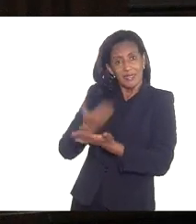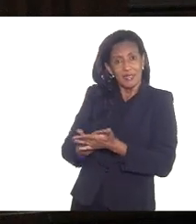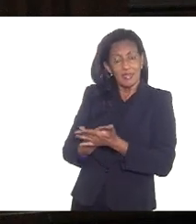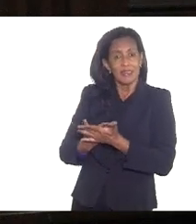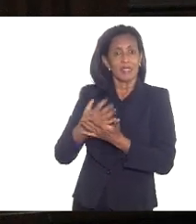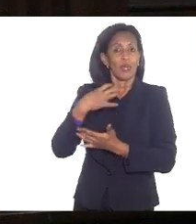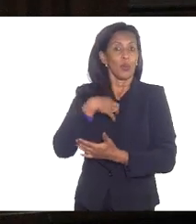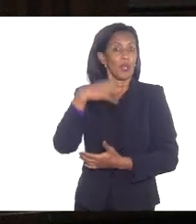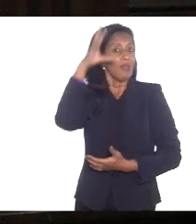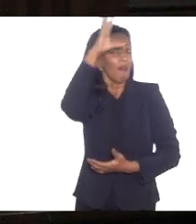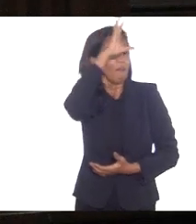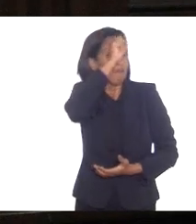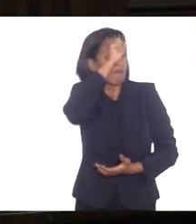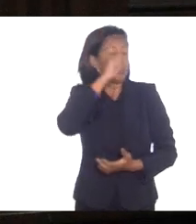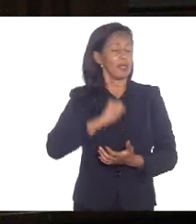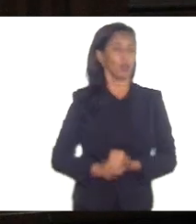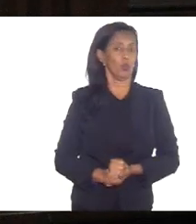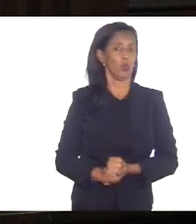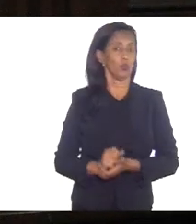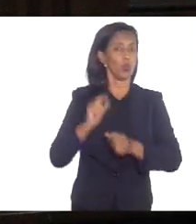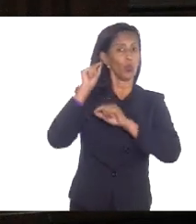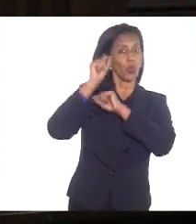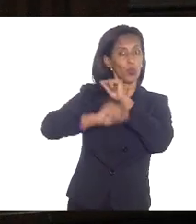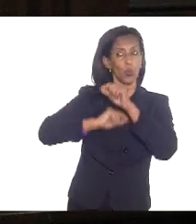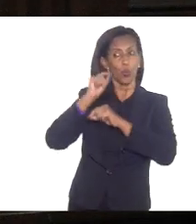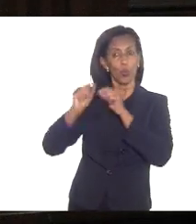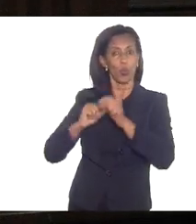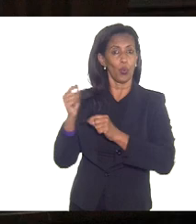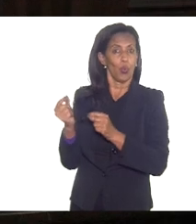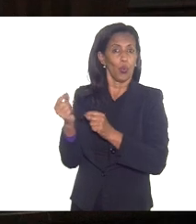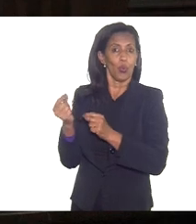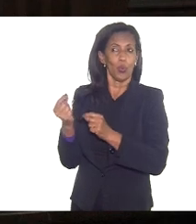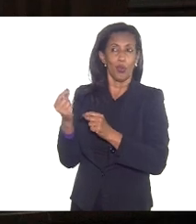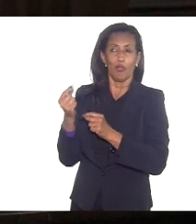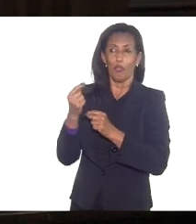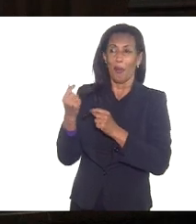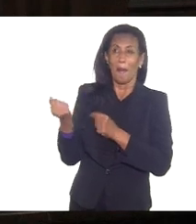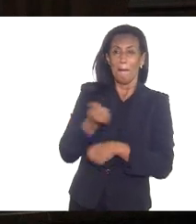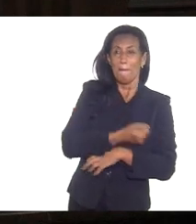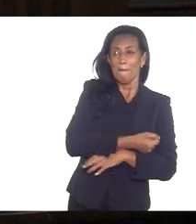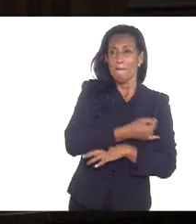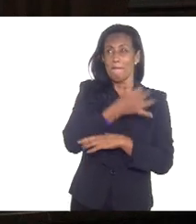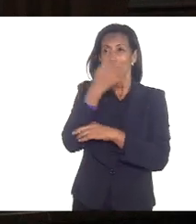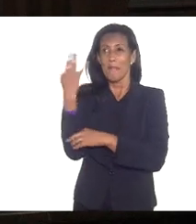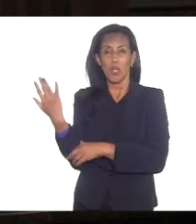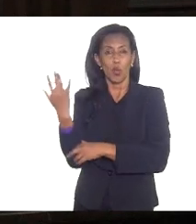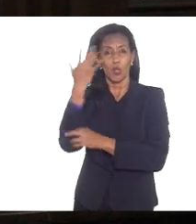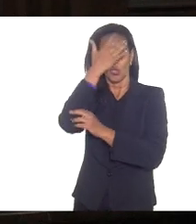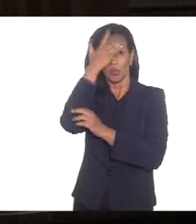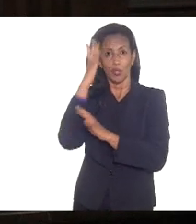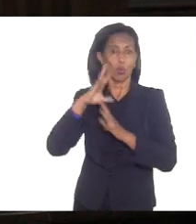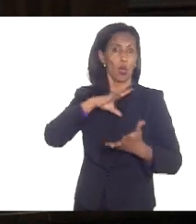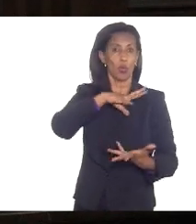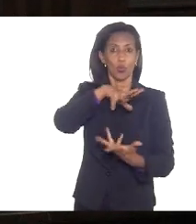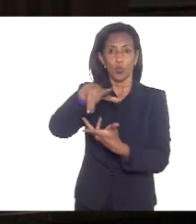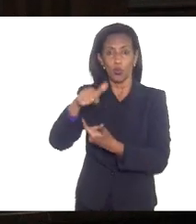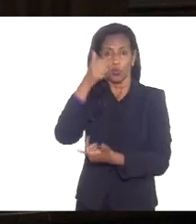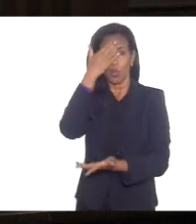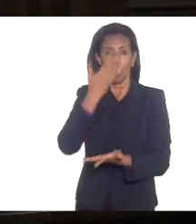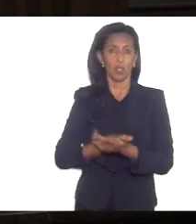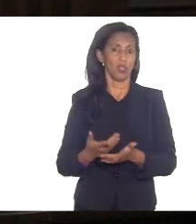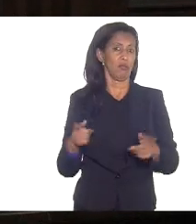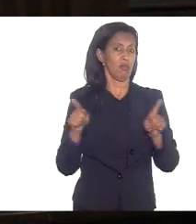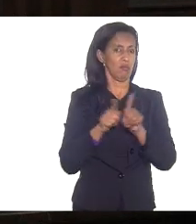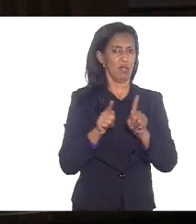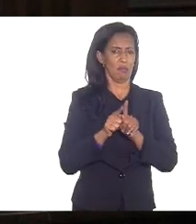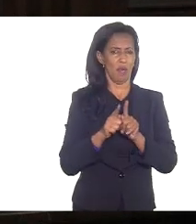aquilo que ele aprendeu, aquilo que é acreditado por bilhões de cristãos no mundo inteiro, sem que